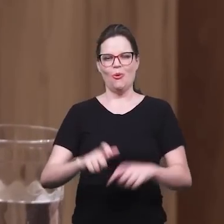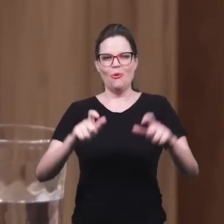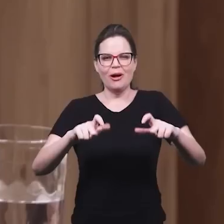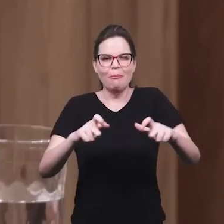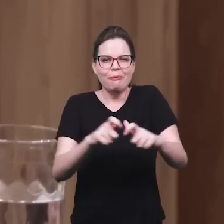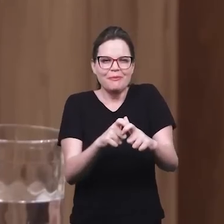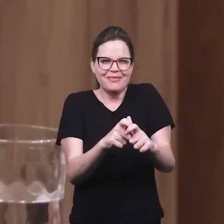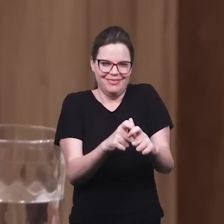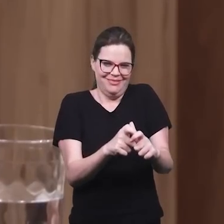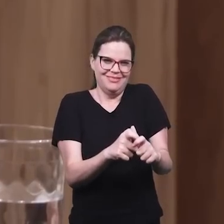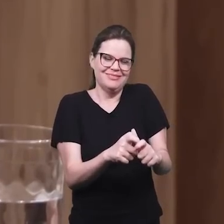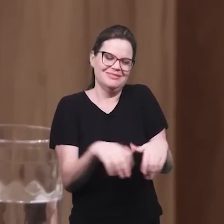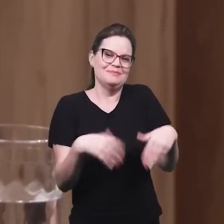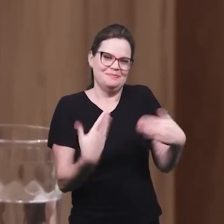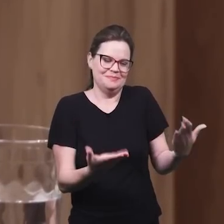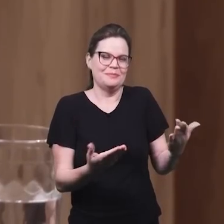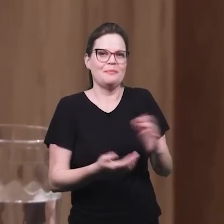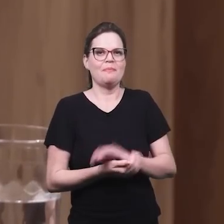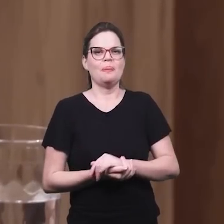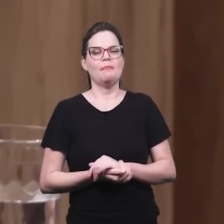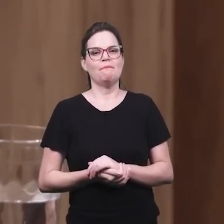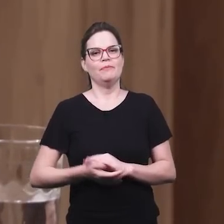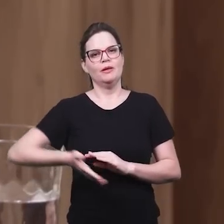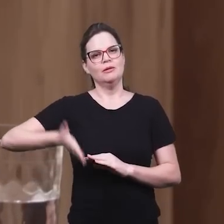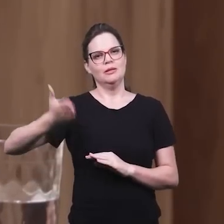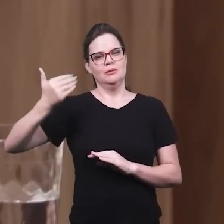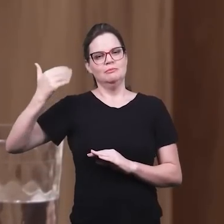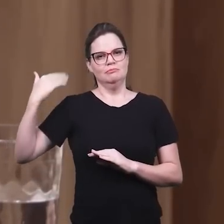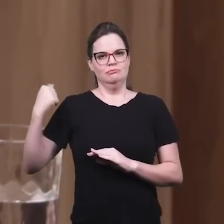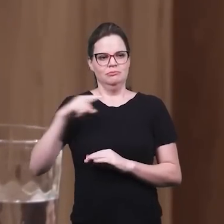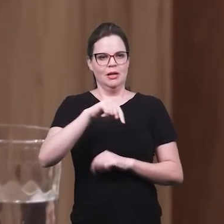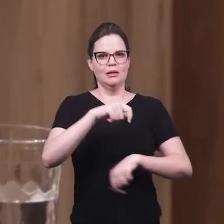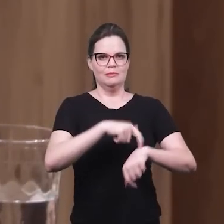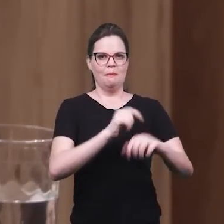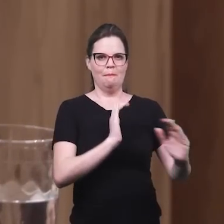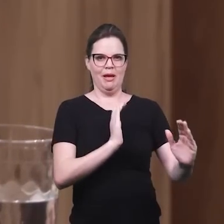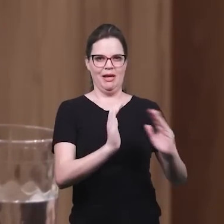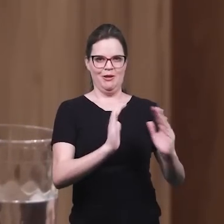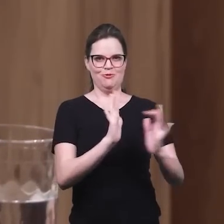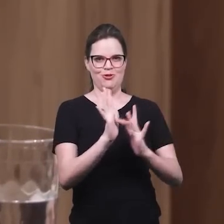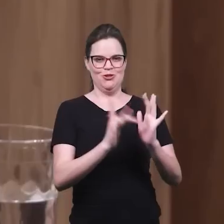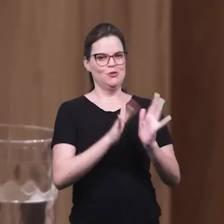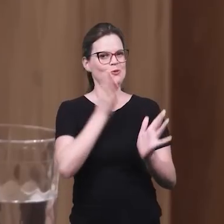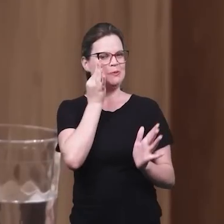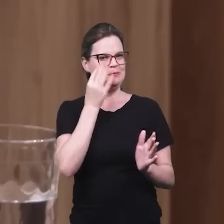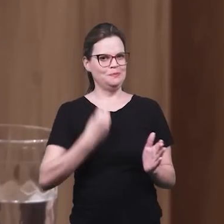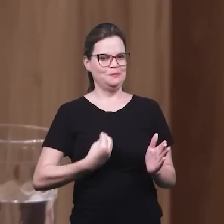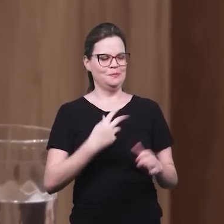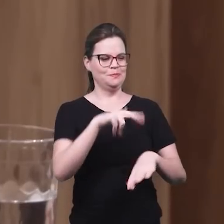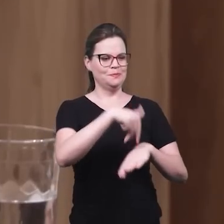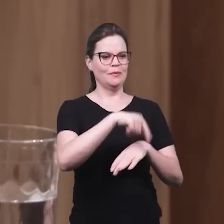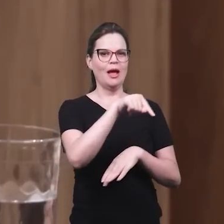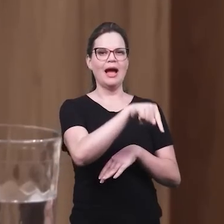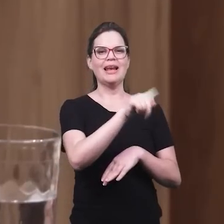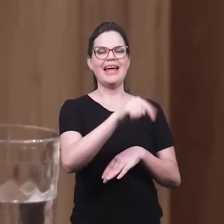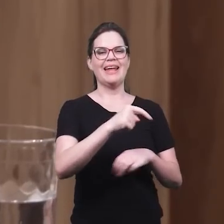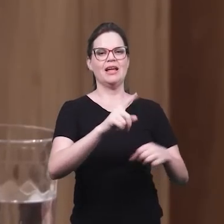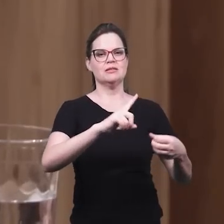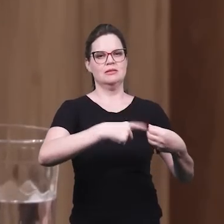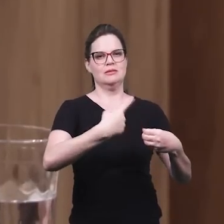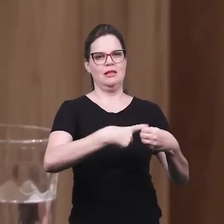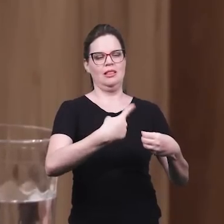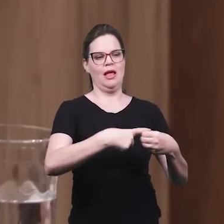diferente de como era essa cidade nos tempos bíblicos, a Bíblia fala que Caná era a cidade